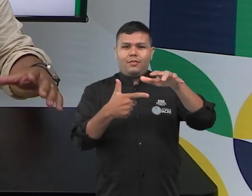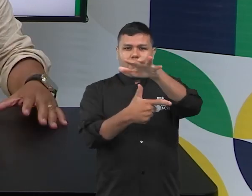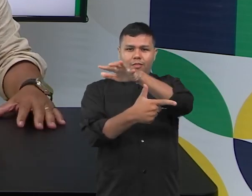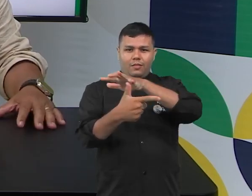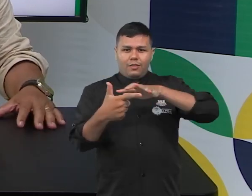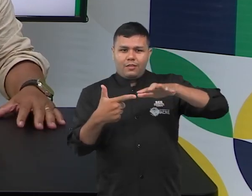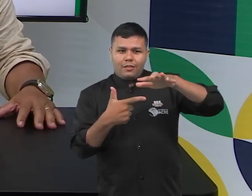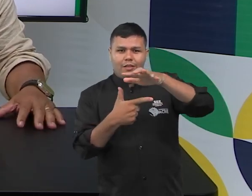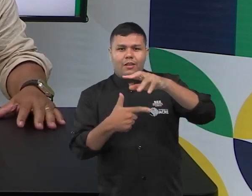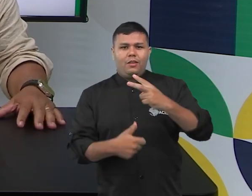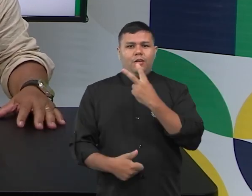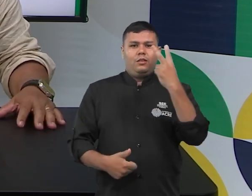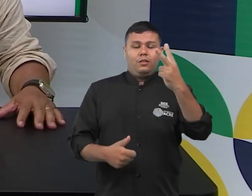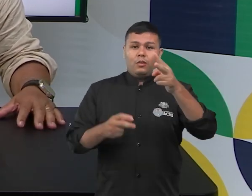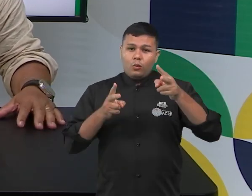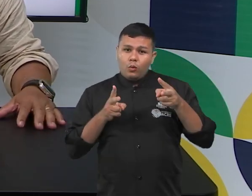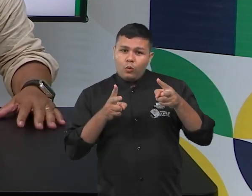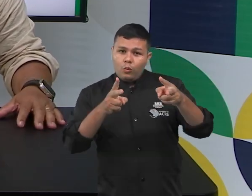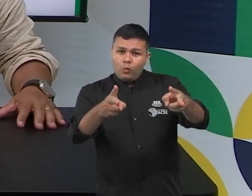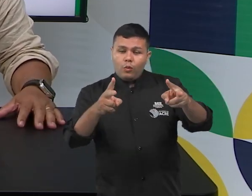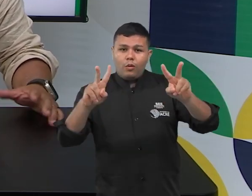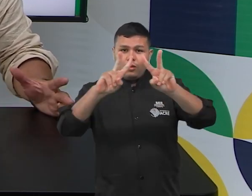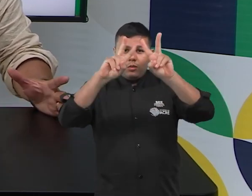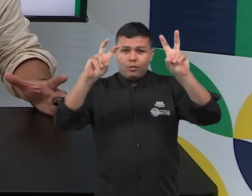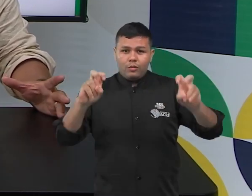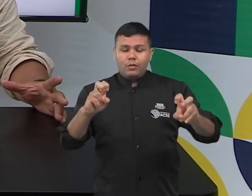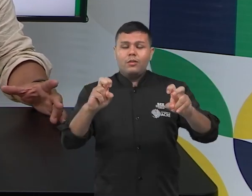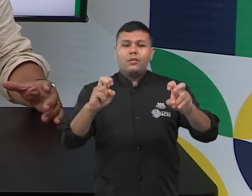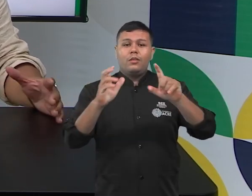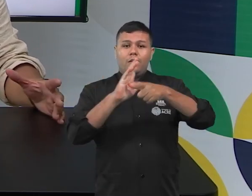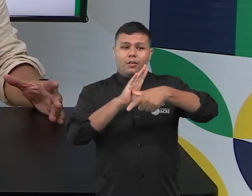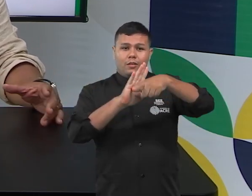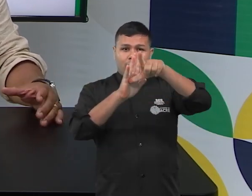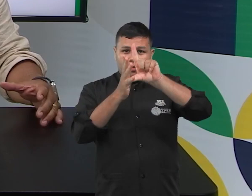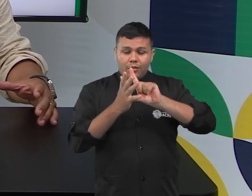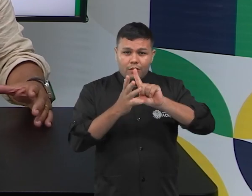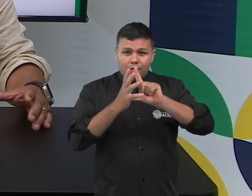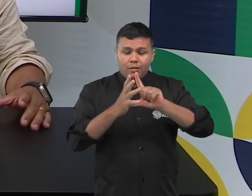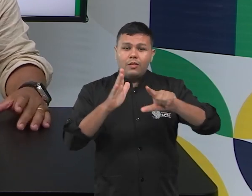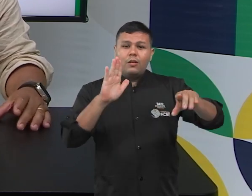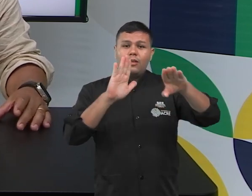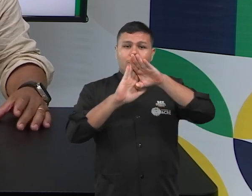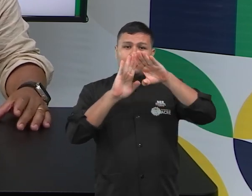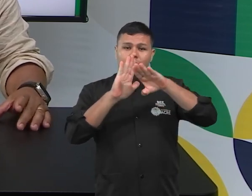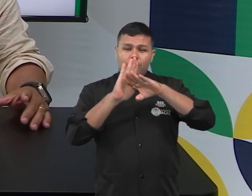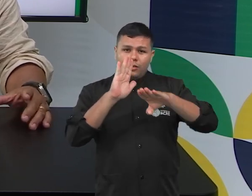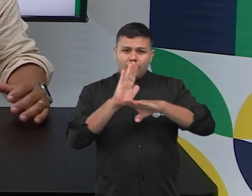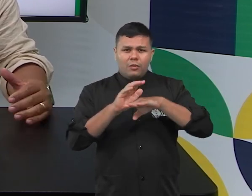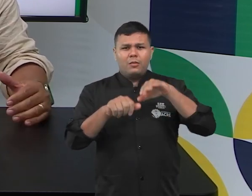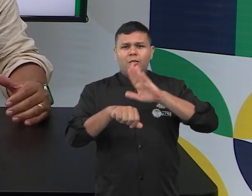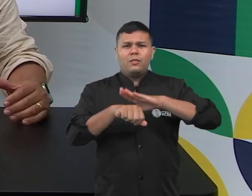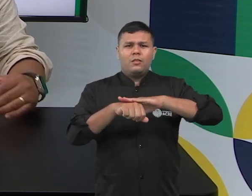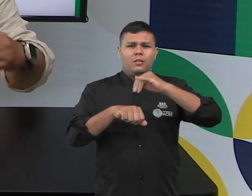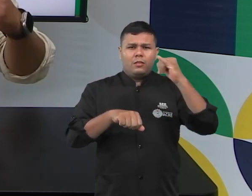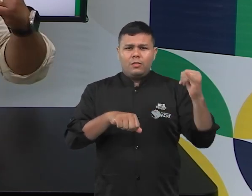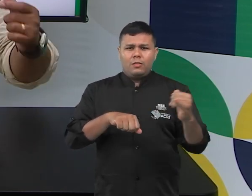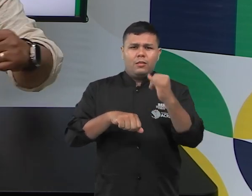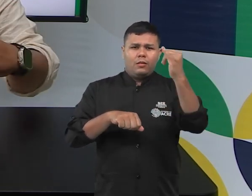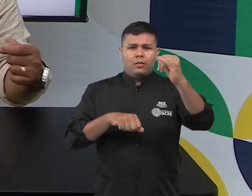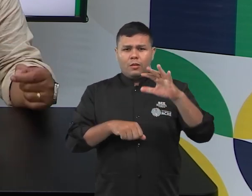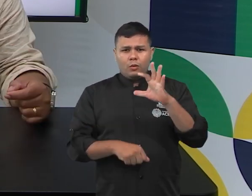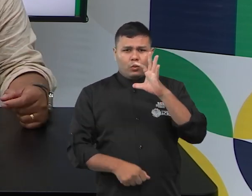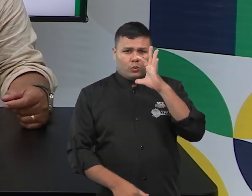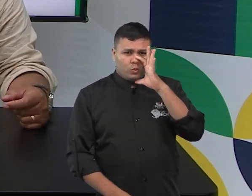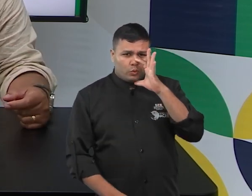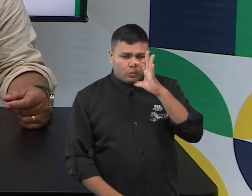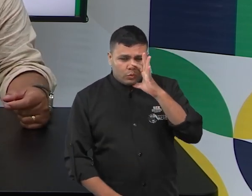segundo passo para a gente dar continuidade ao conteúdo anterior, tá bom? Eu quero dizer a vocês que esse conteúdo é extremamente importante, estudante. Refaça essa aula de novo,